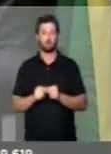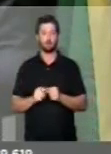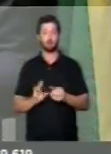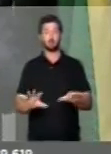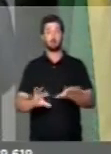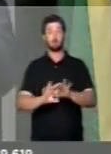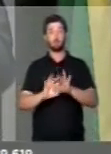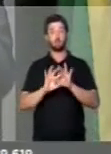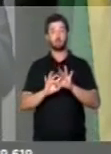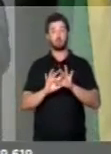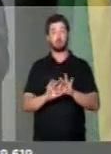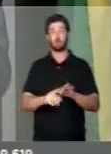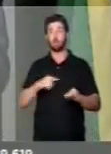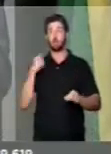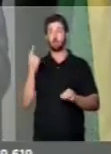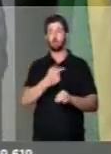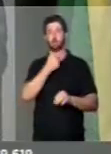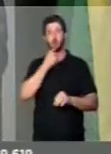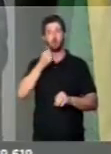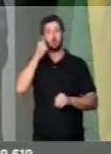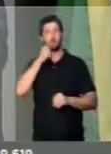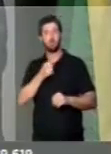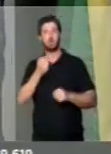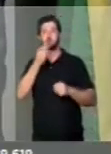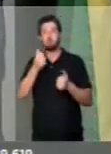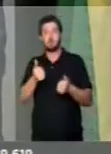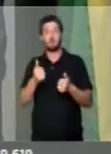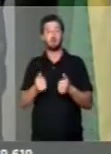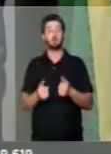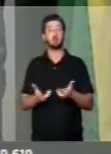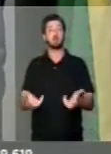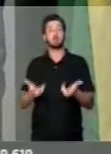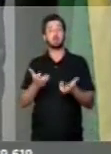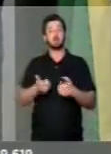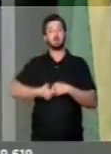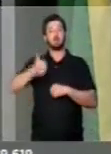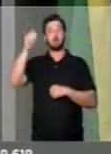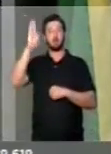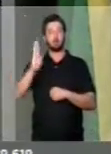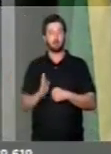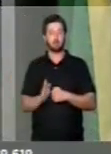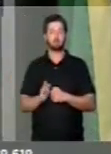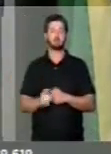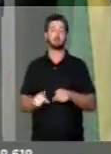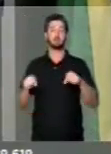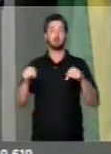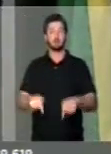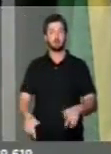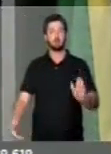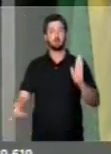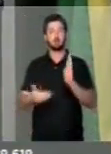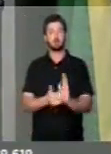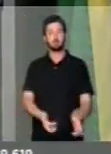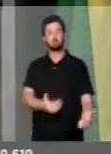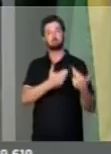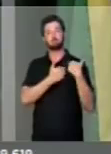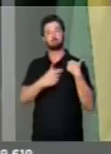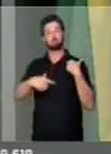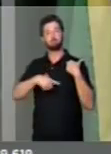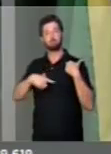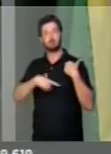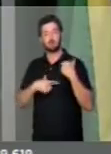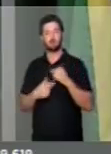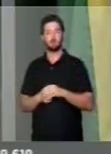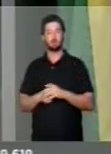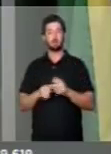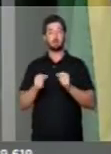une a todos, homens de bem, mulheres de bem, que queremos um país melhor e que temos aqui nessa casa a responsabilidade